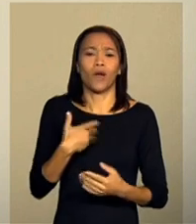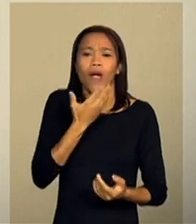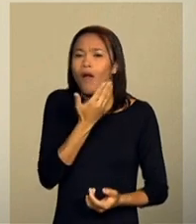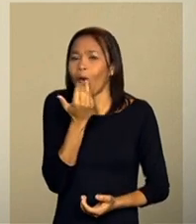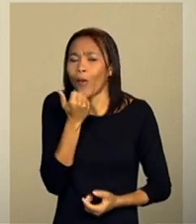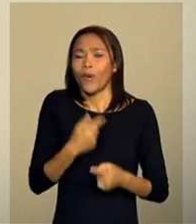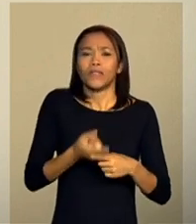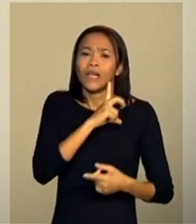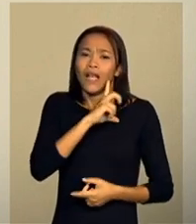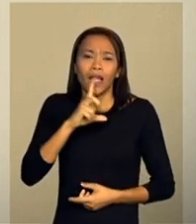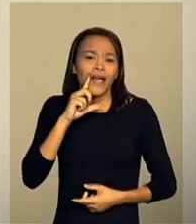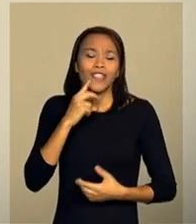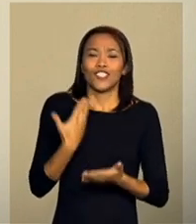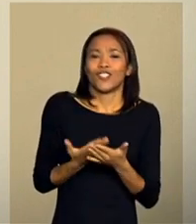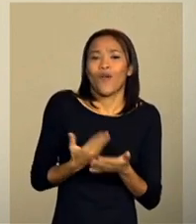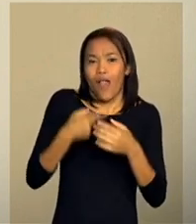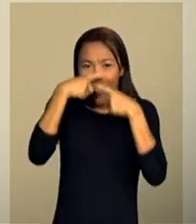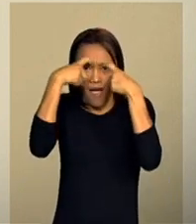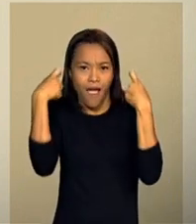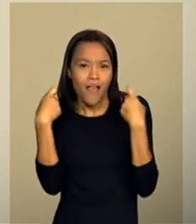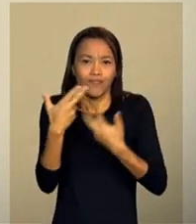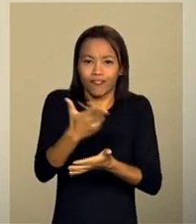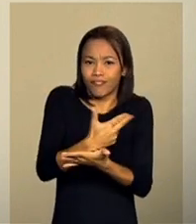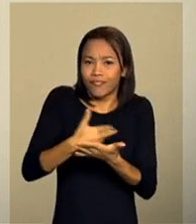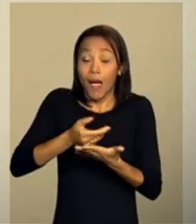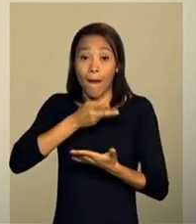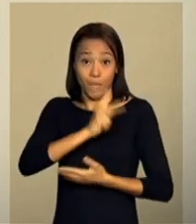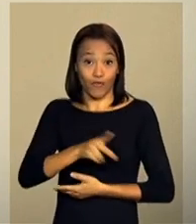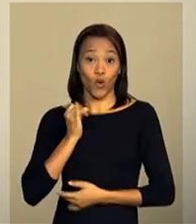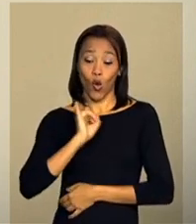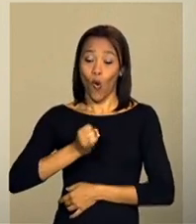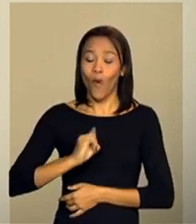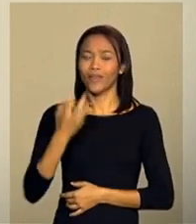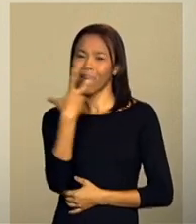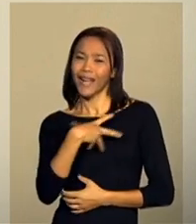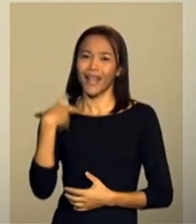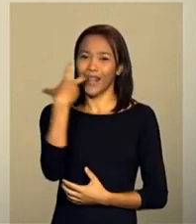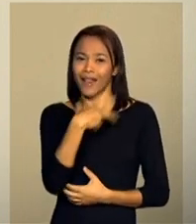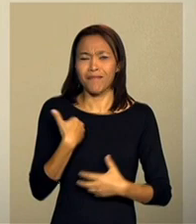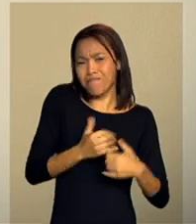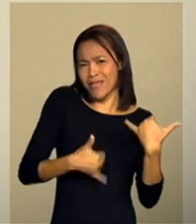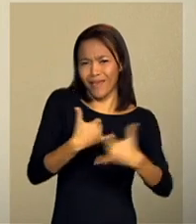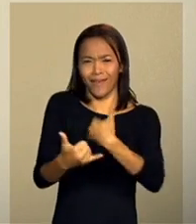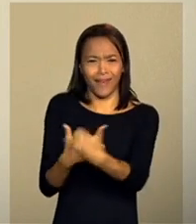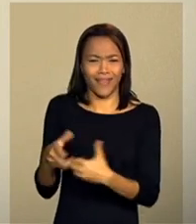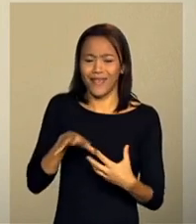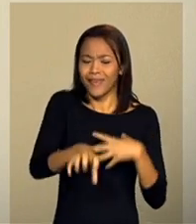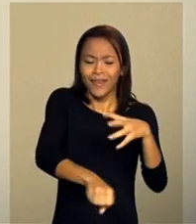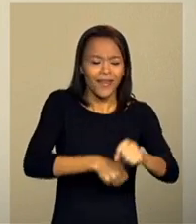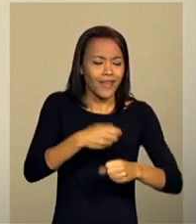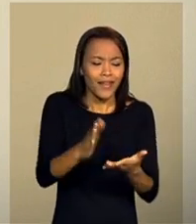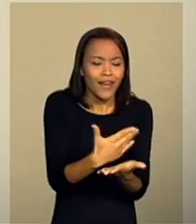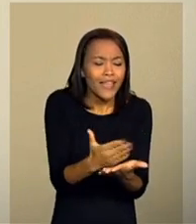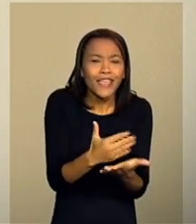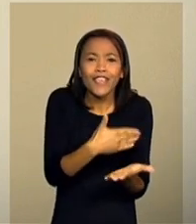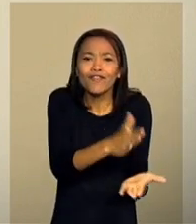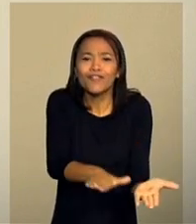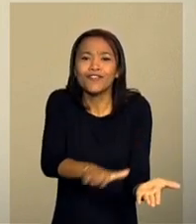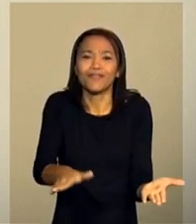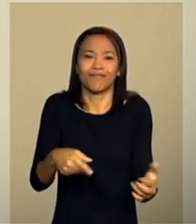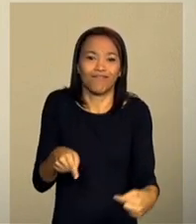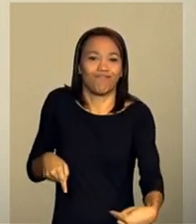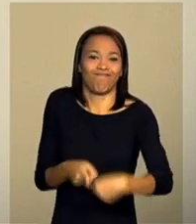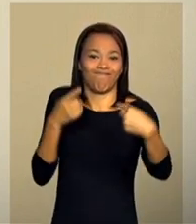lancha tem aulinha de artes a professora conta história brinca e tem acesso a livros infantis a Dona